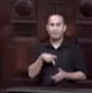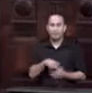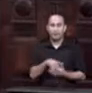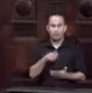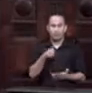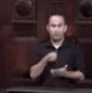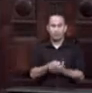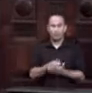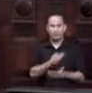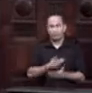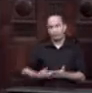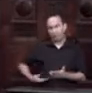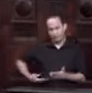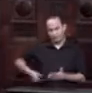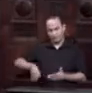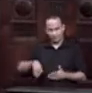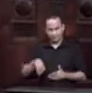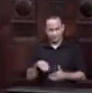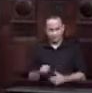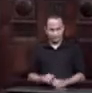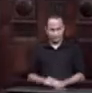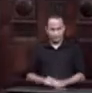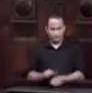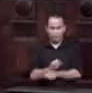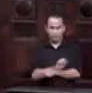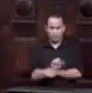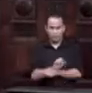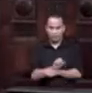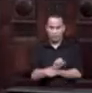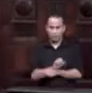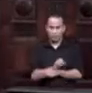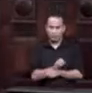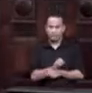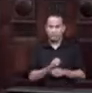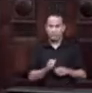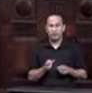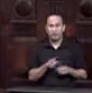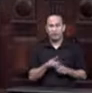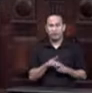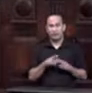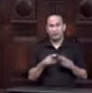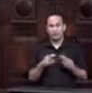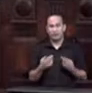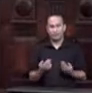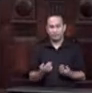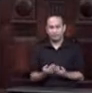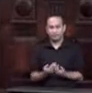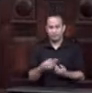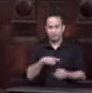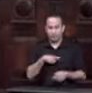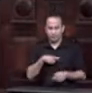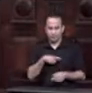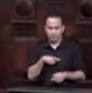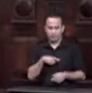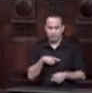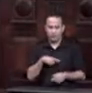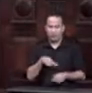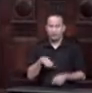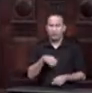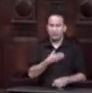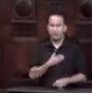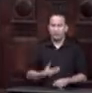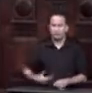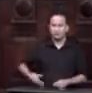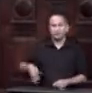estadual. A relação entre um dos principais entes da federação, que é o Rio de Janeiro, e o governo federal,